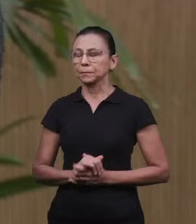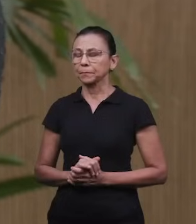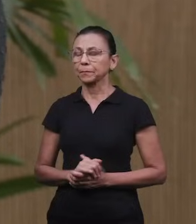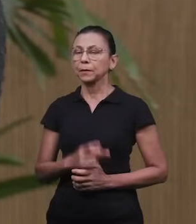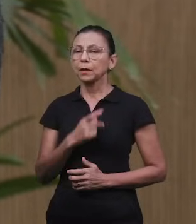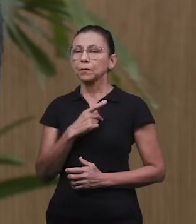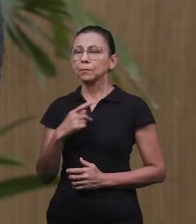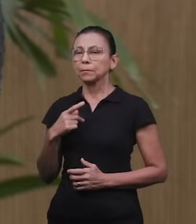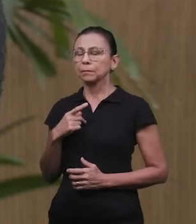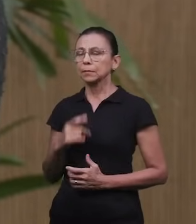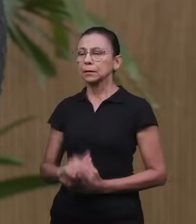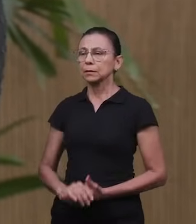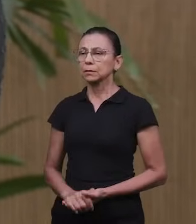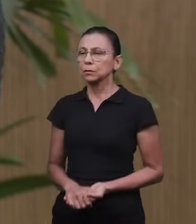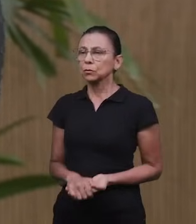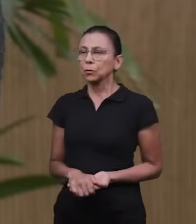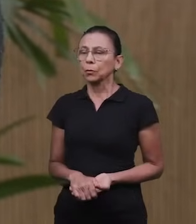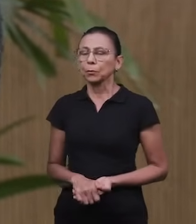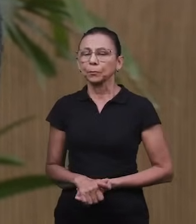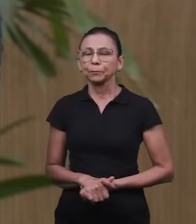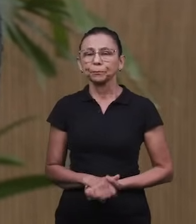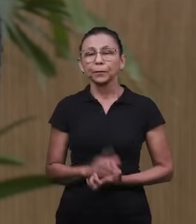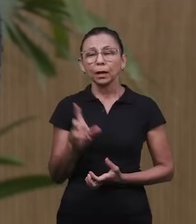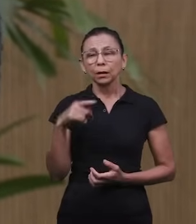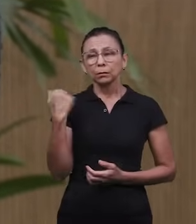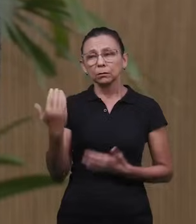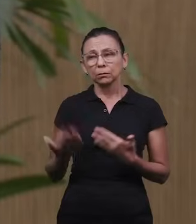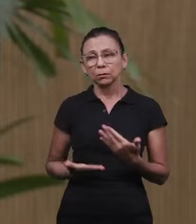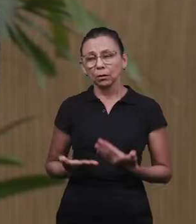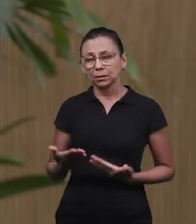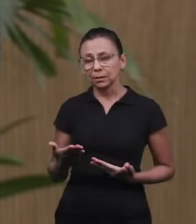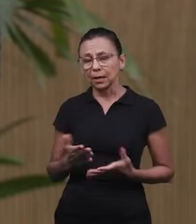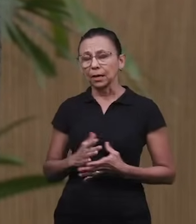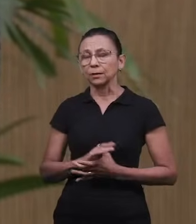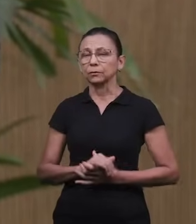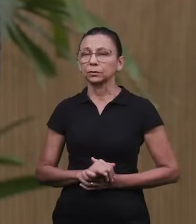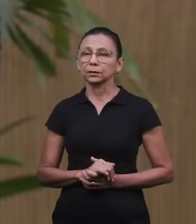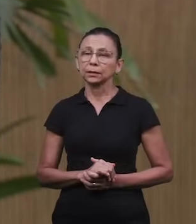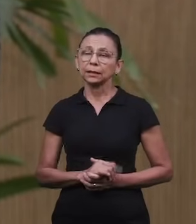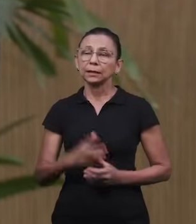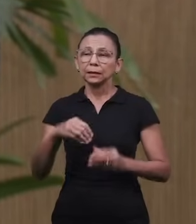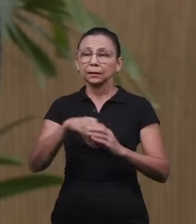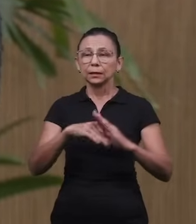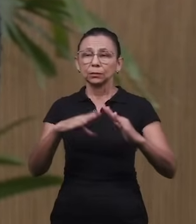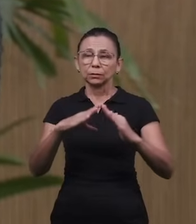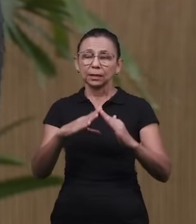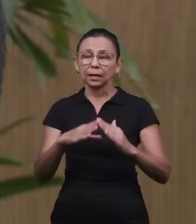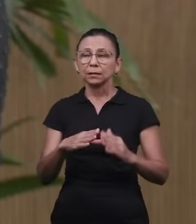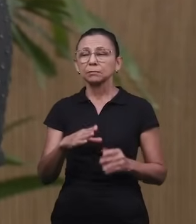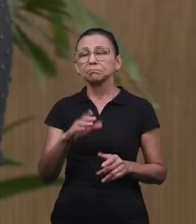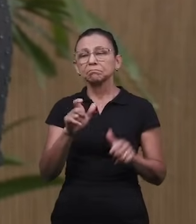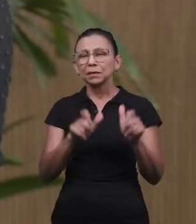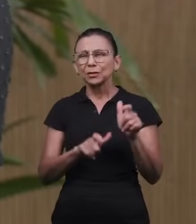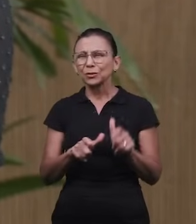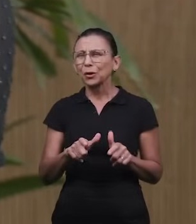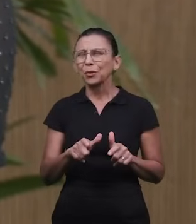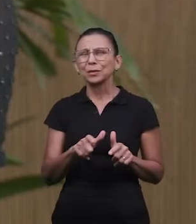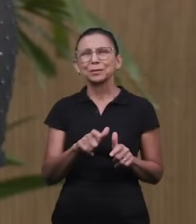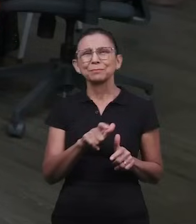pastor, como lidar com as divergências sendo um servo e estando diante de familiares que ainda não servem ao